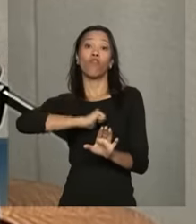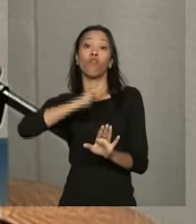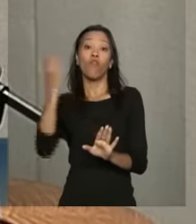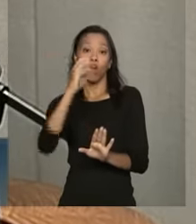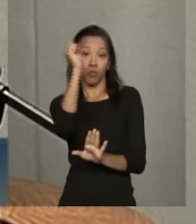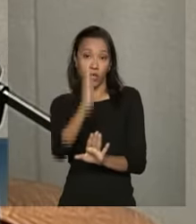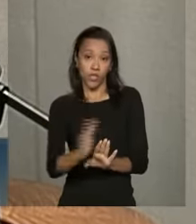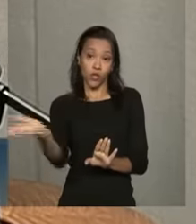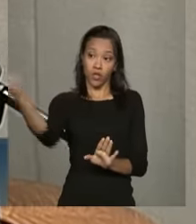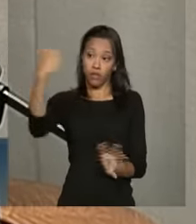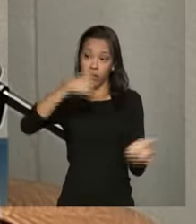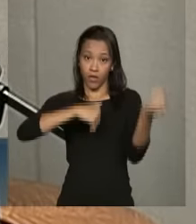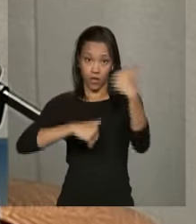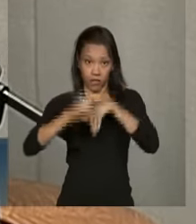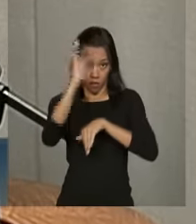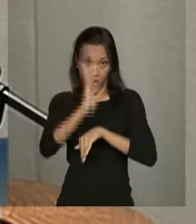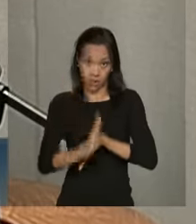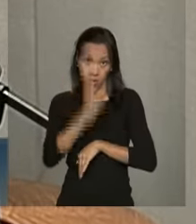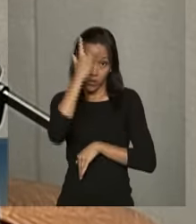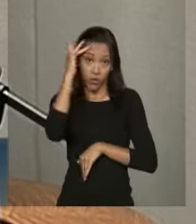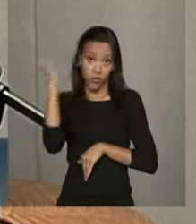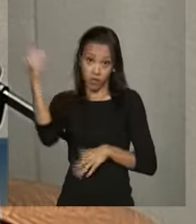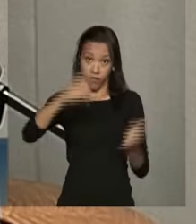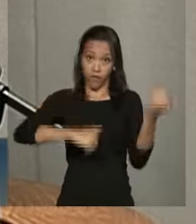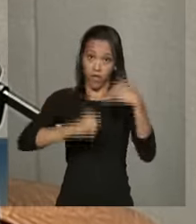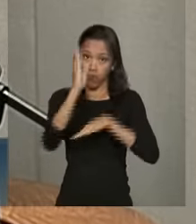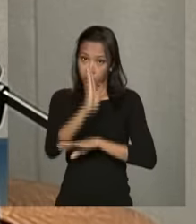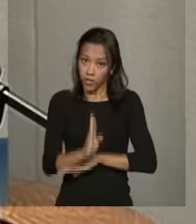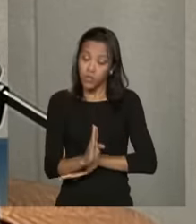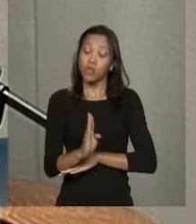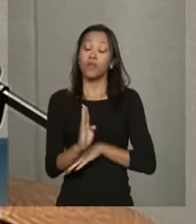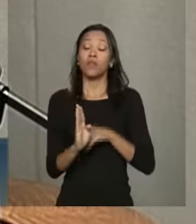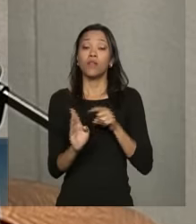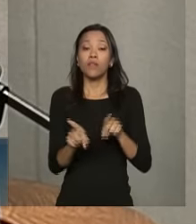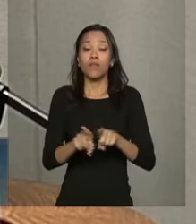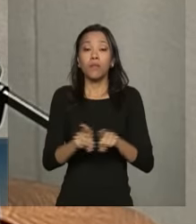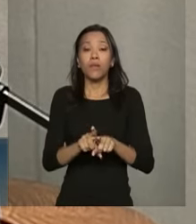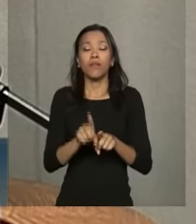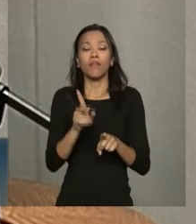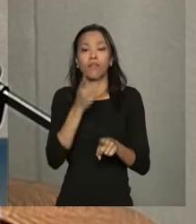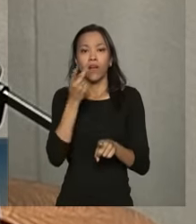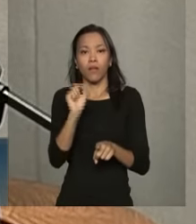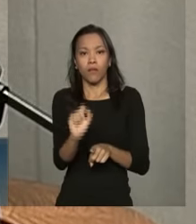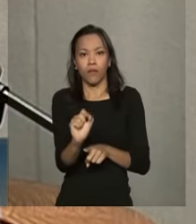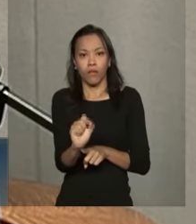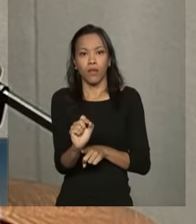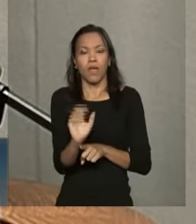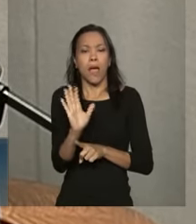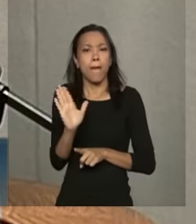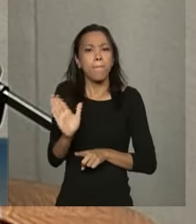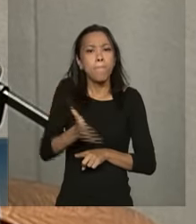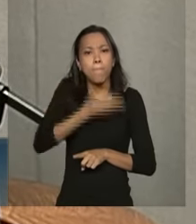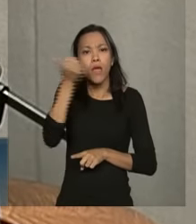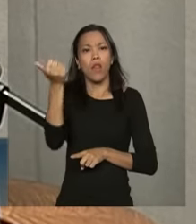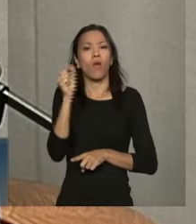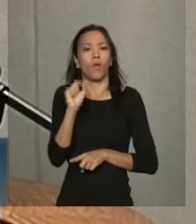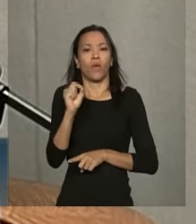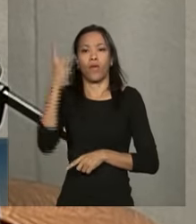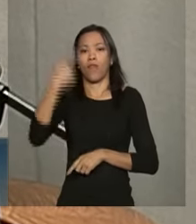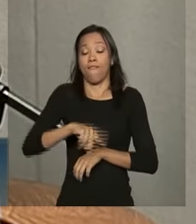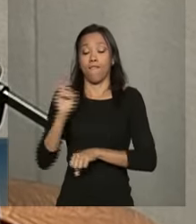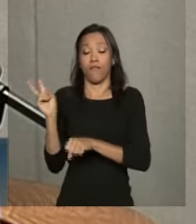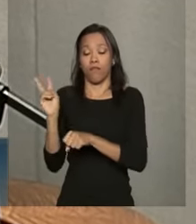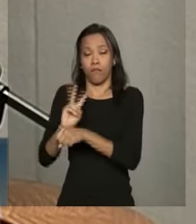com o aumento do fluxo migratório brasileiro e coincide também com a melhora da eh atuação da fiscalização dos